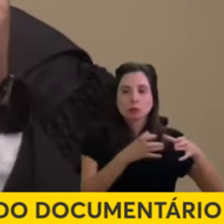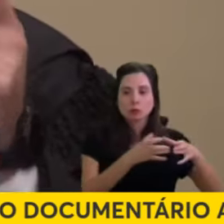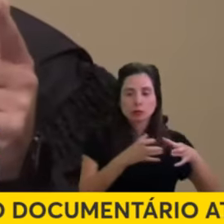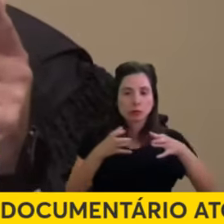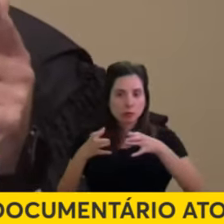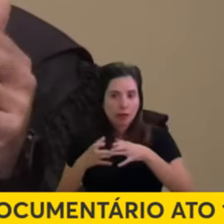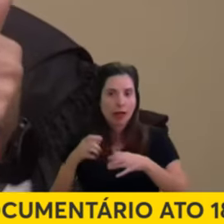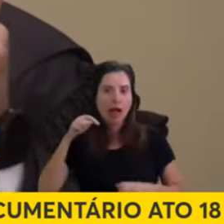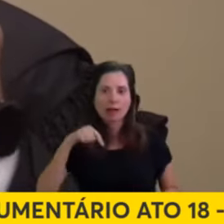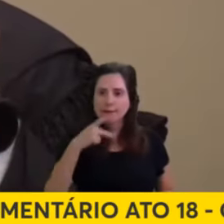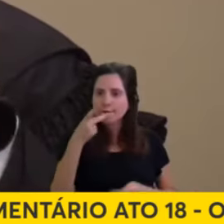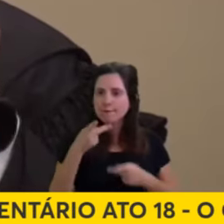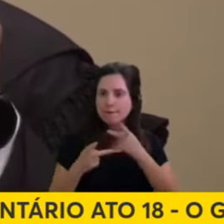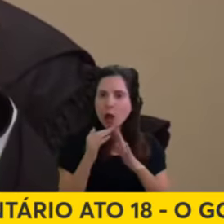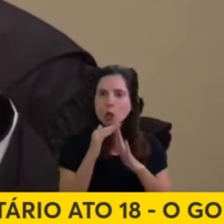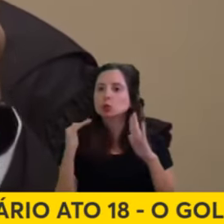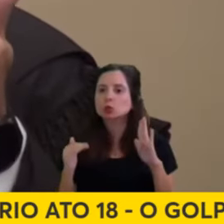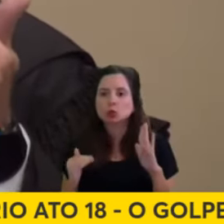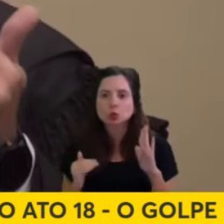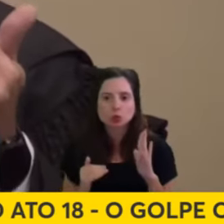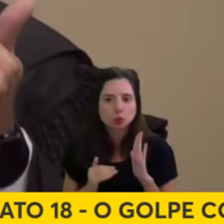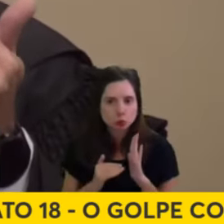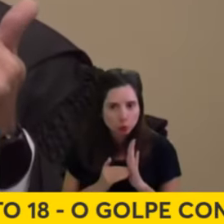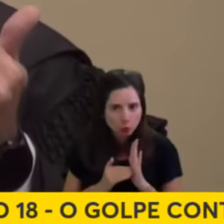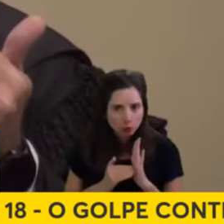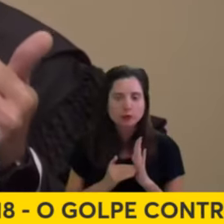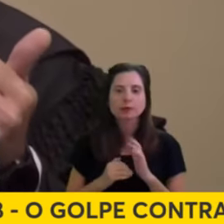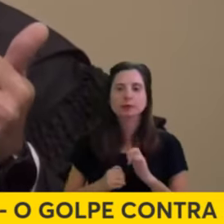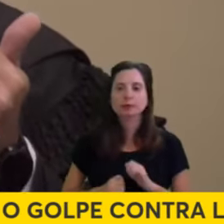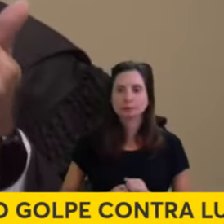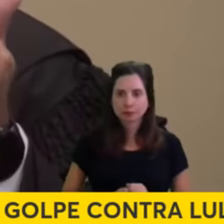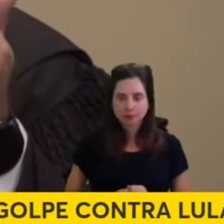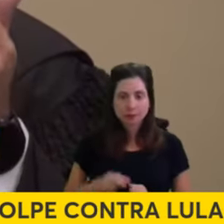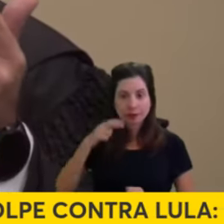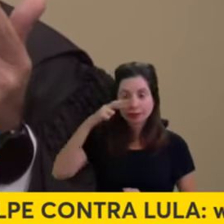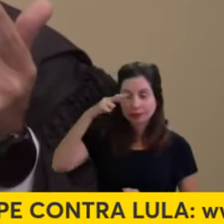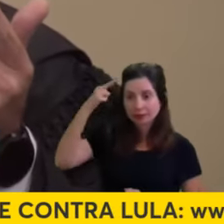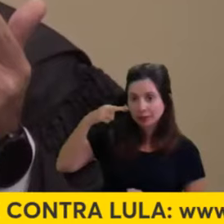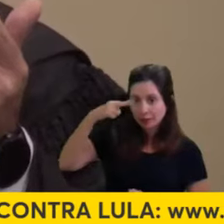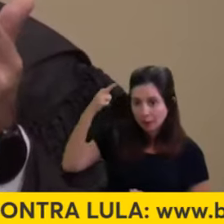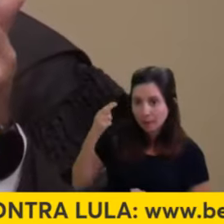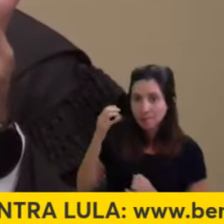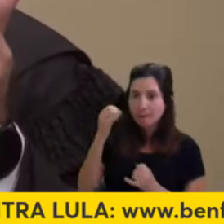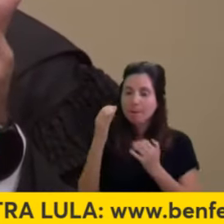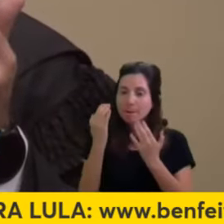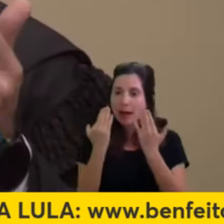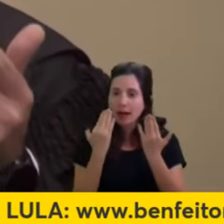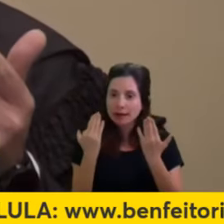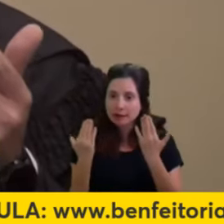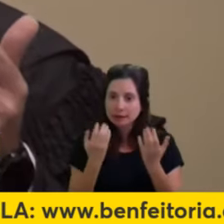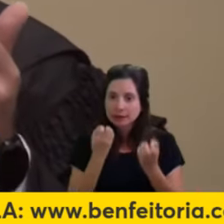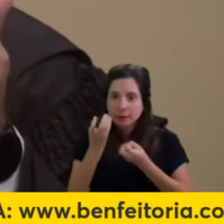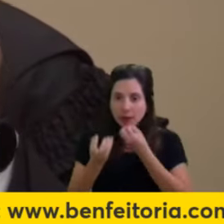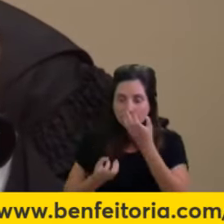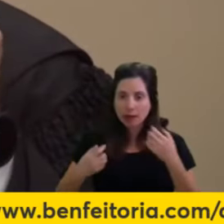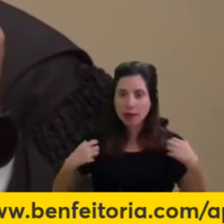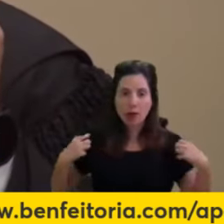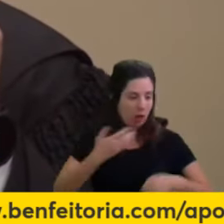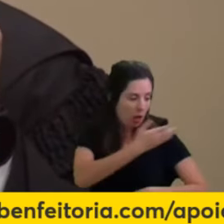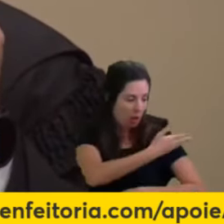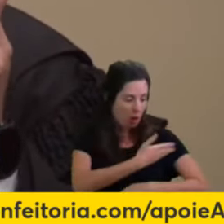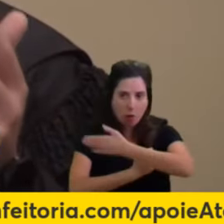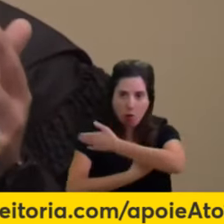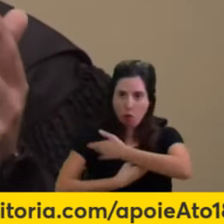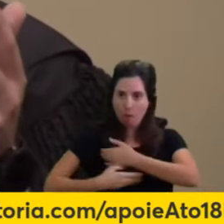cito todas petição de defesa na impugnação de filiação de Sérgio moro parecer sobre a confecção e comercialização de camisetas sobre